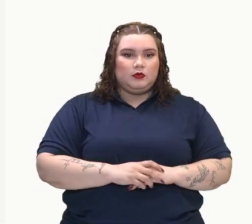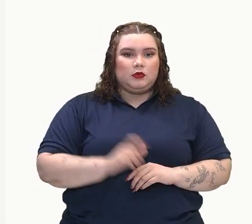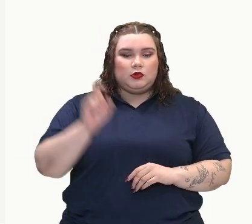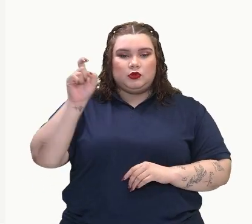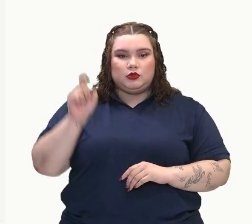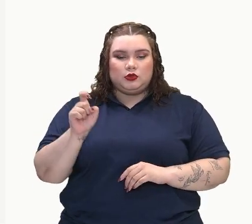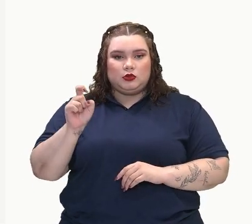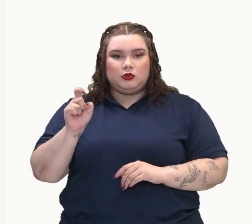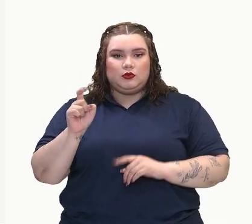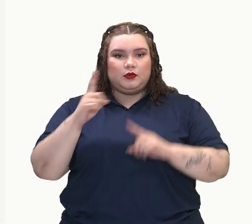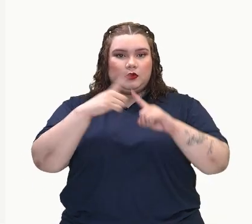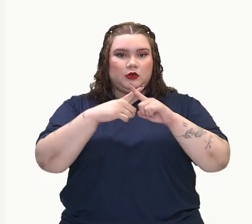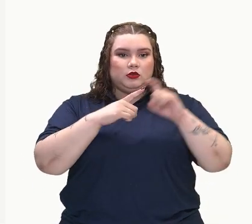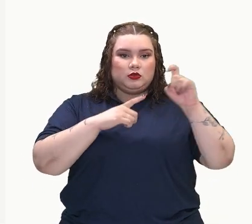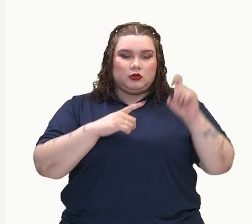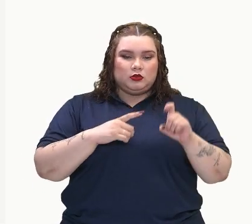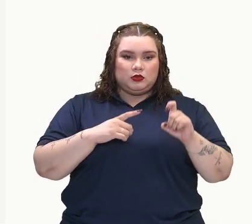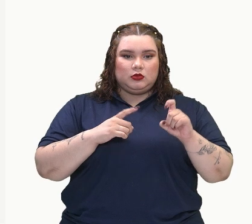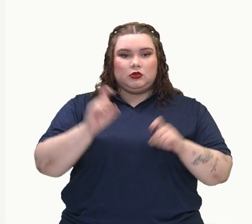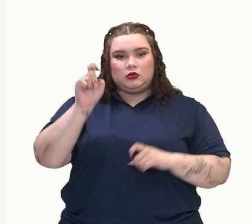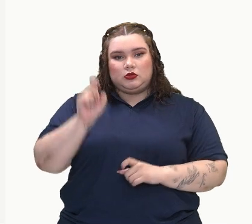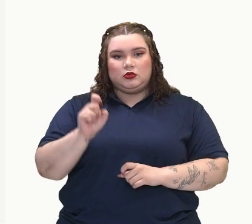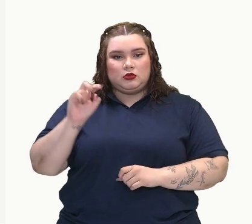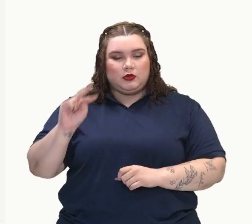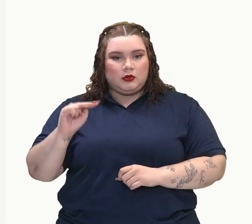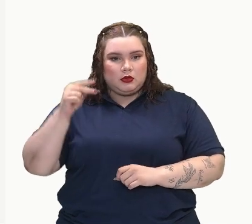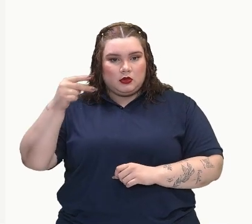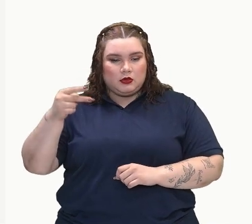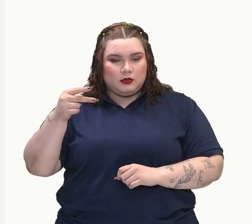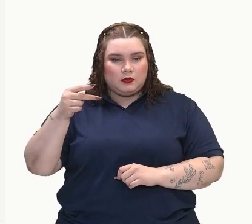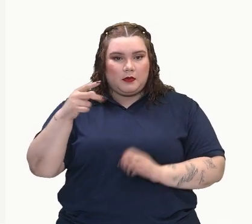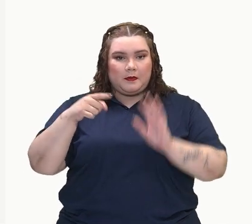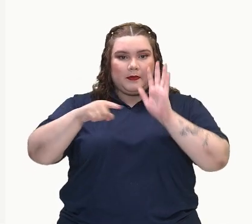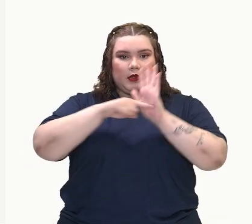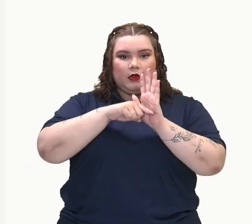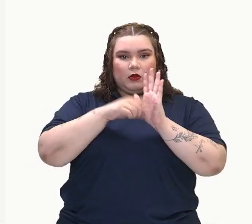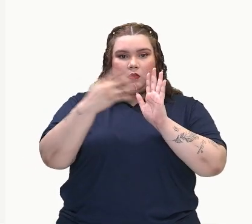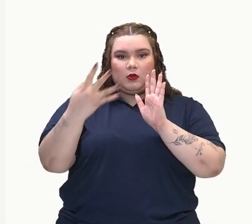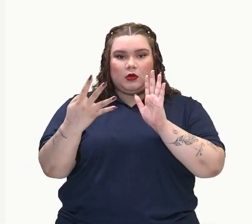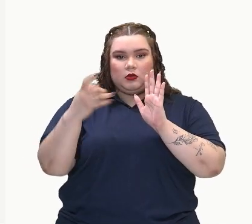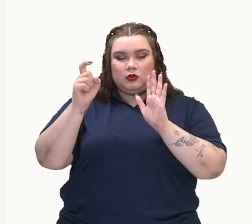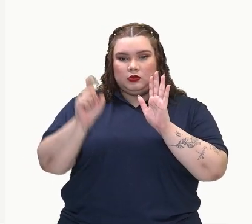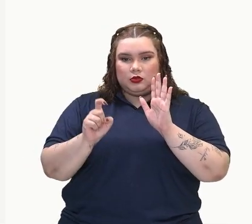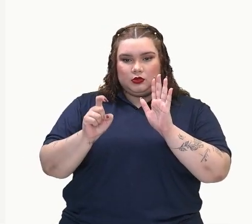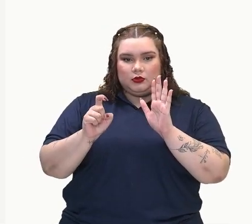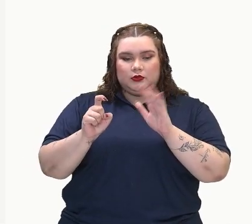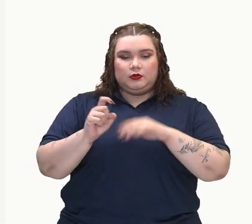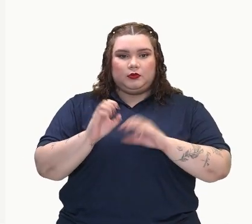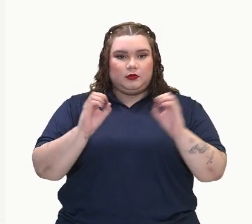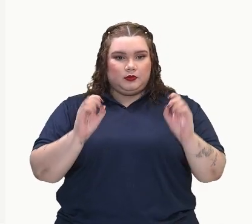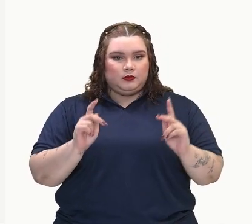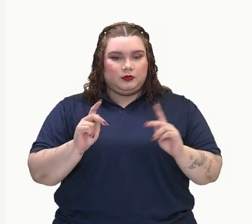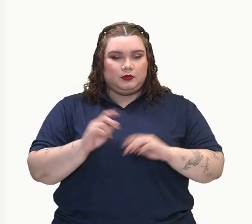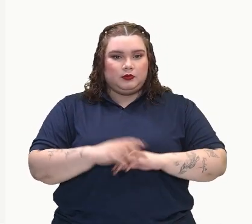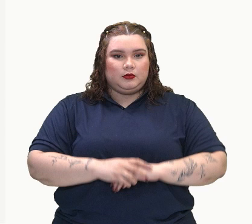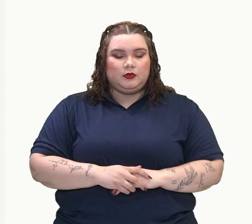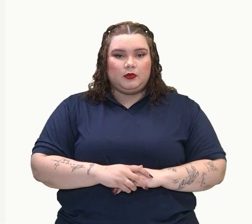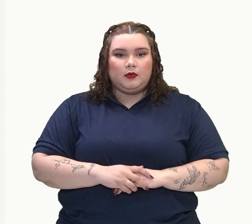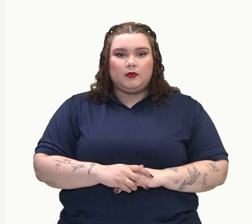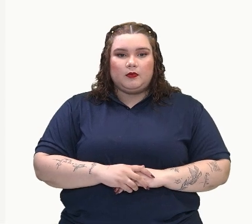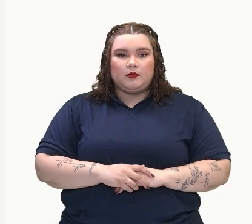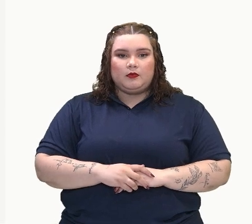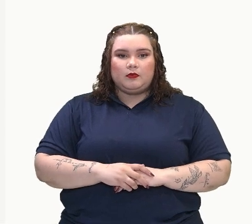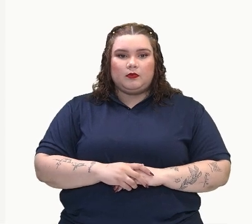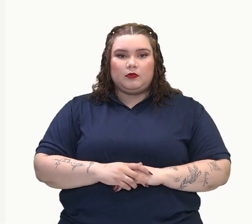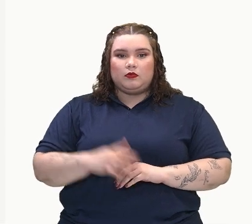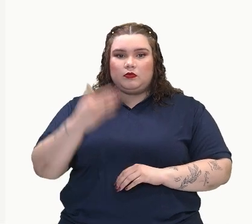x, né? Eu vou ter x ao quadrado menos 4x, certo? Então, ó, para nós